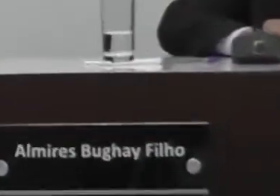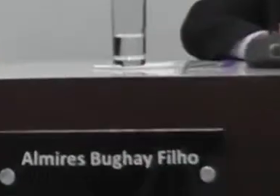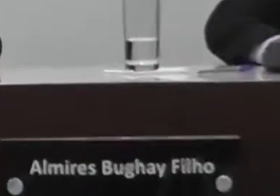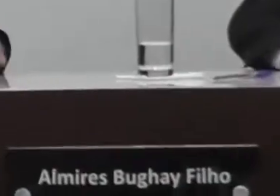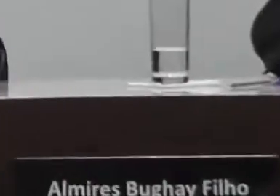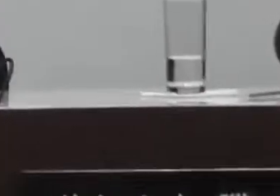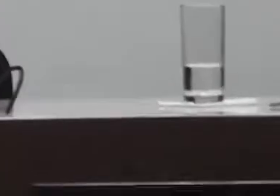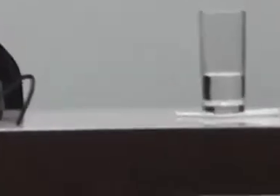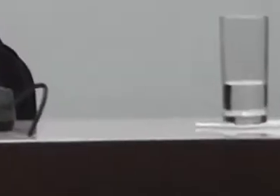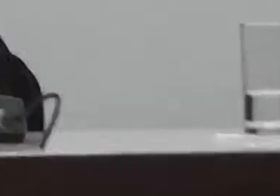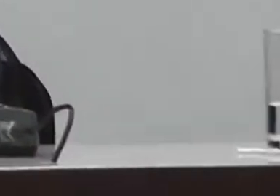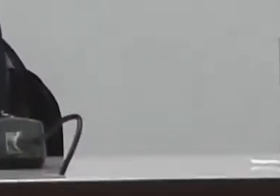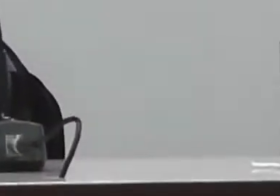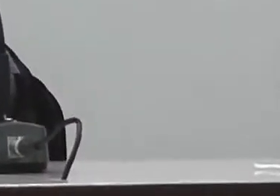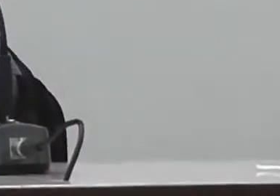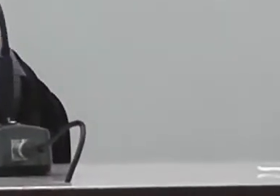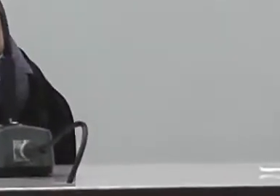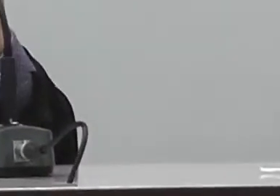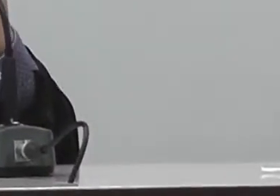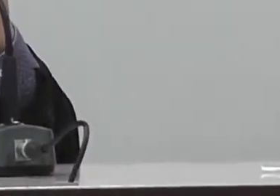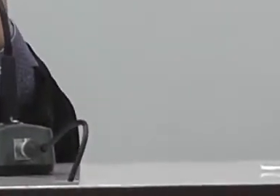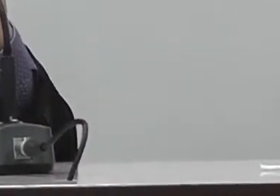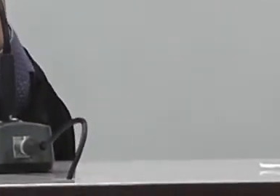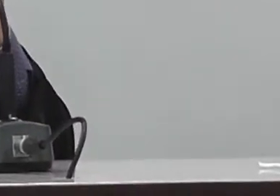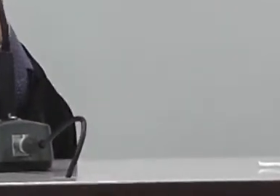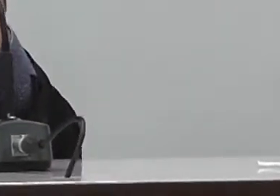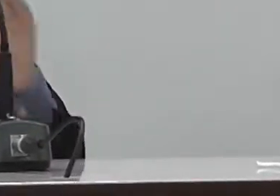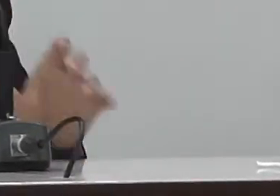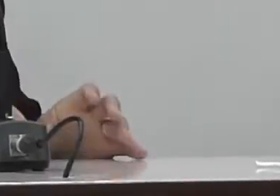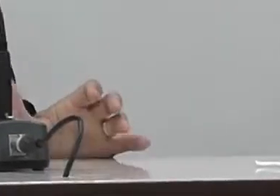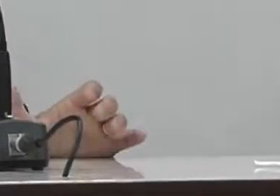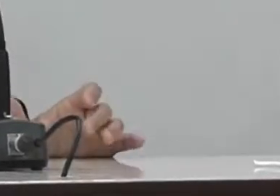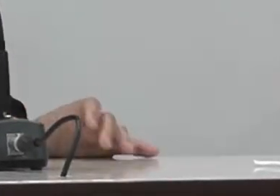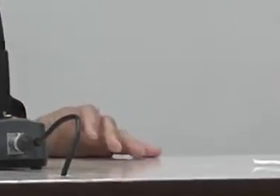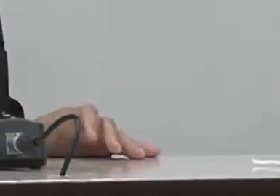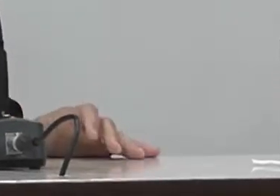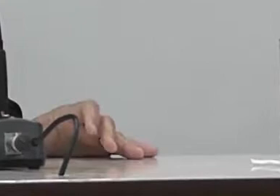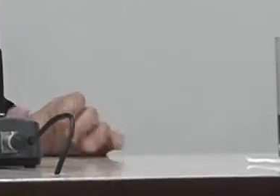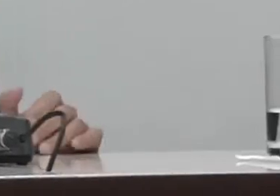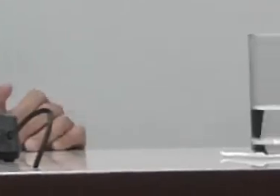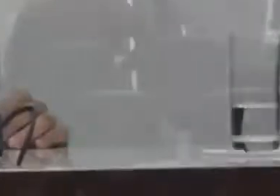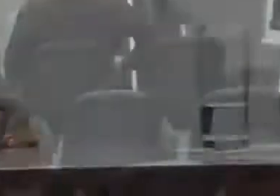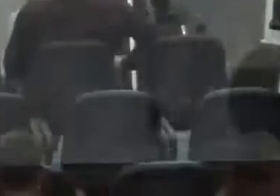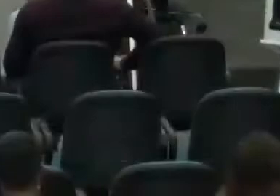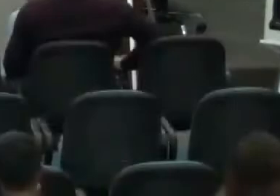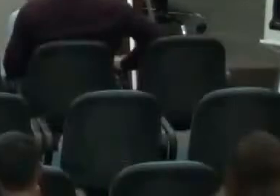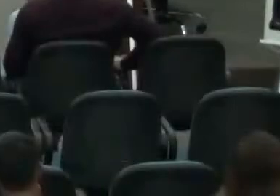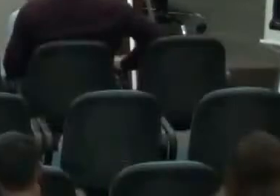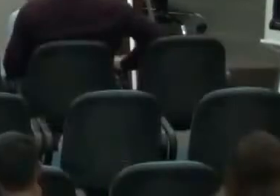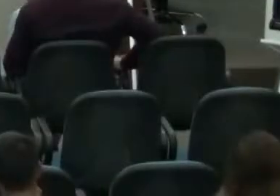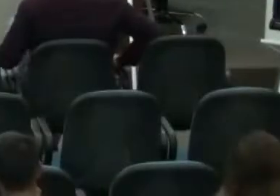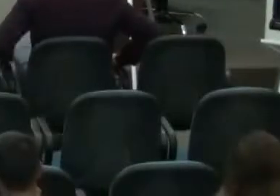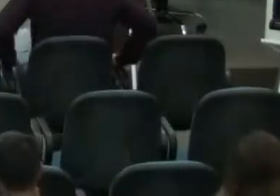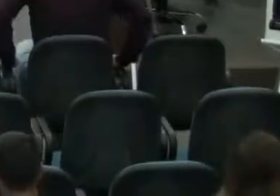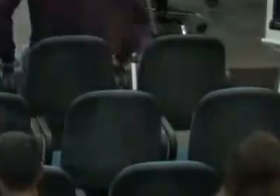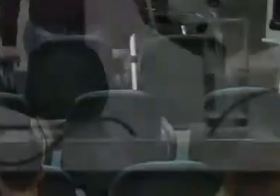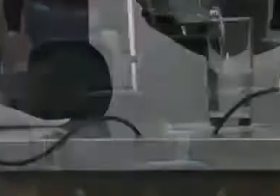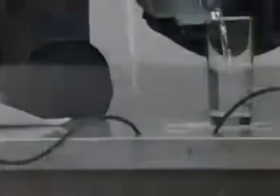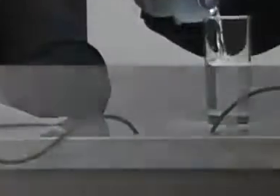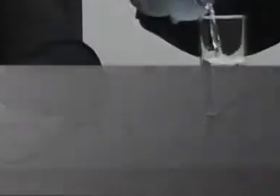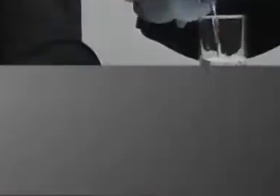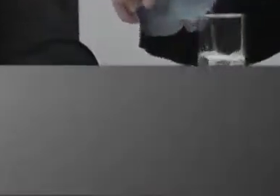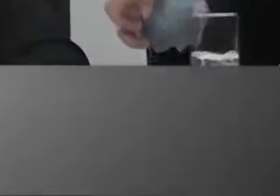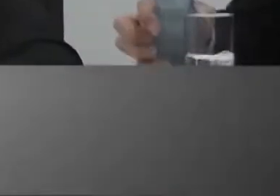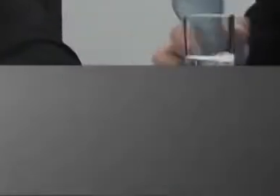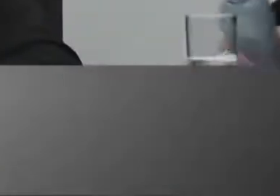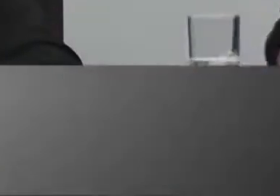Dando continuidade, então, para poder fazer o uso da tribuna, eu passo a presidência para o vereador Juarez. Boa noite a todos.